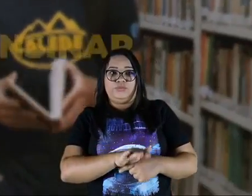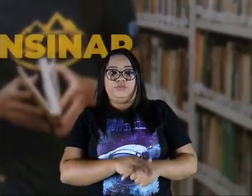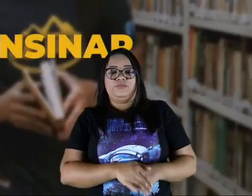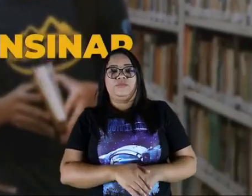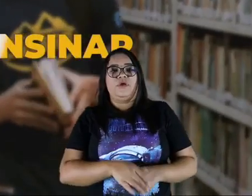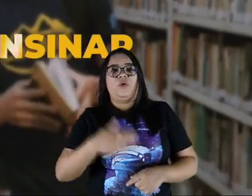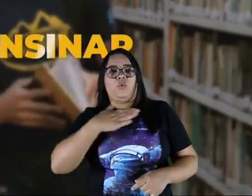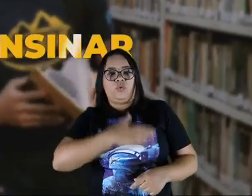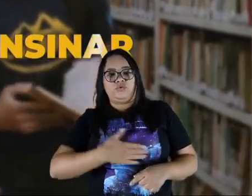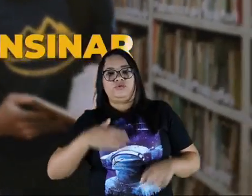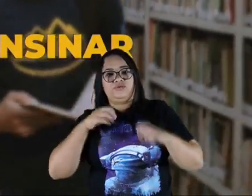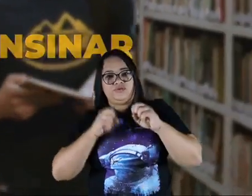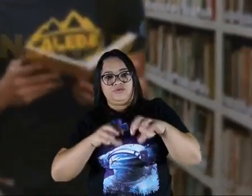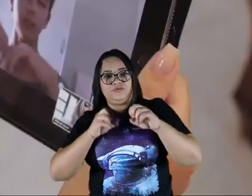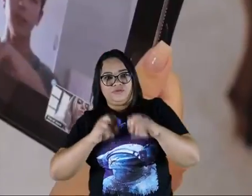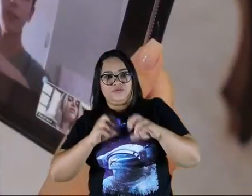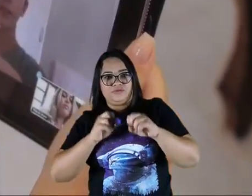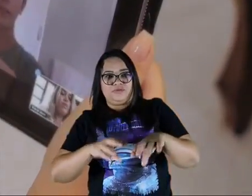Gosto de ensinar.